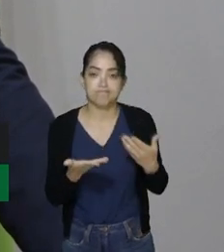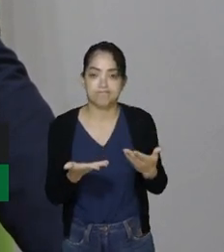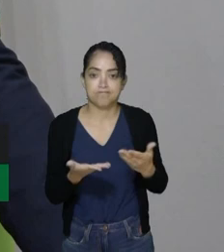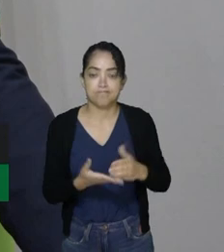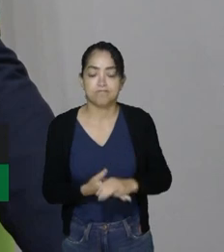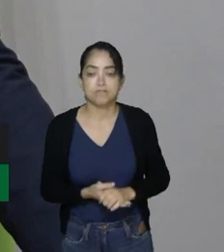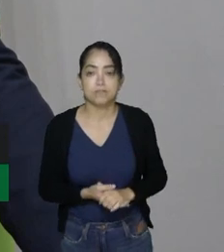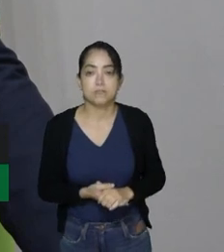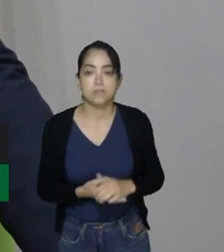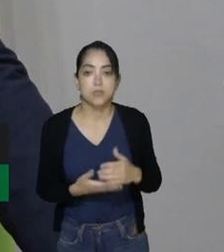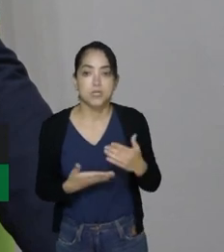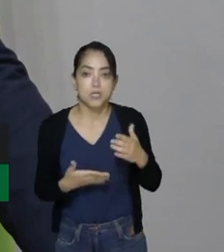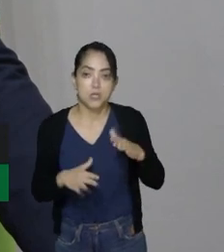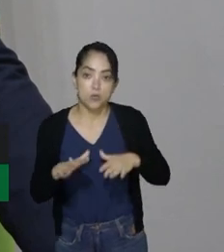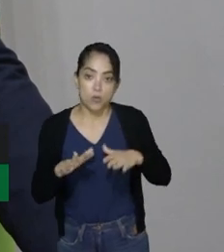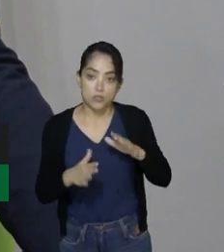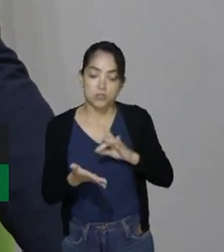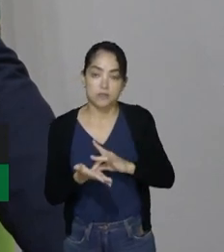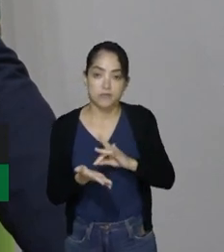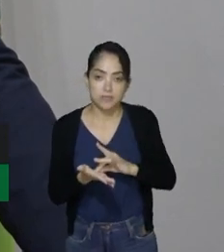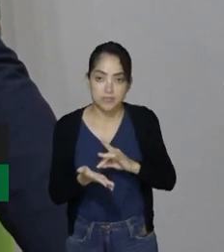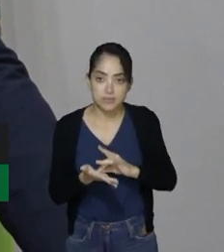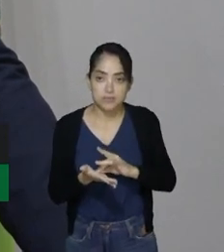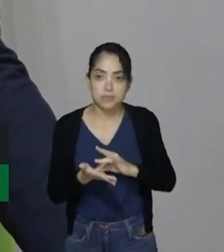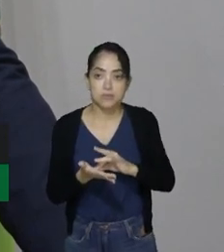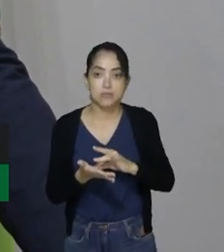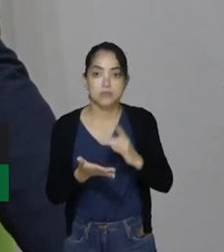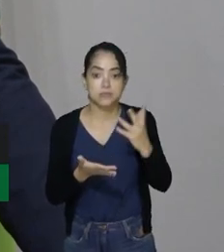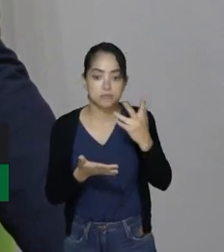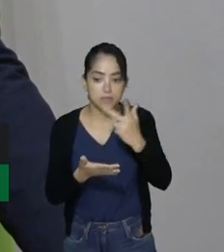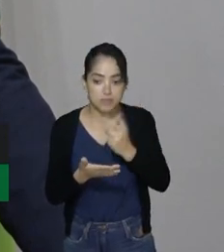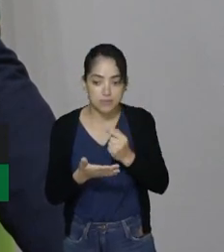Eu acho que essa é a verdadeira beleza do parlamento.